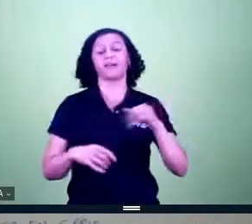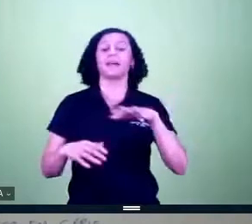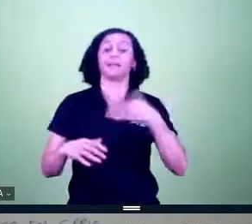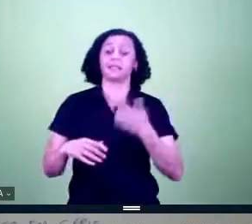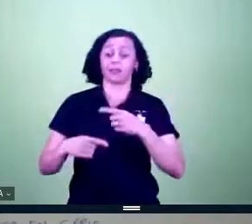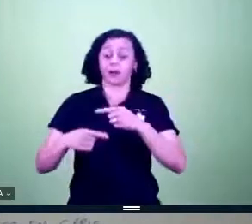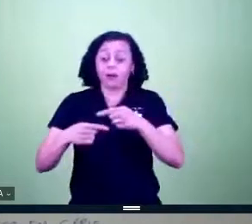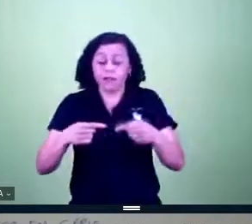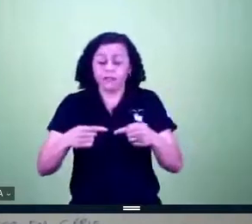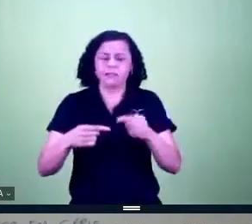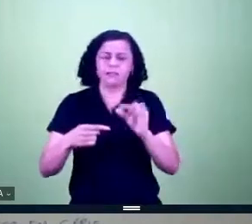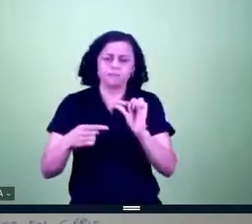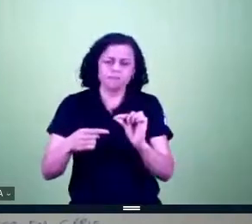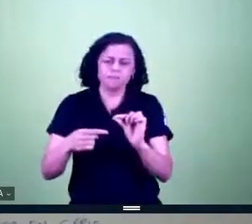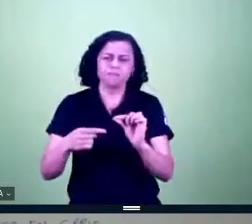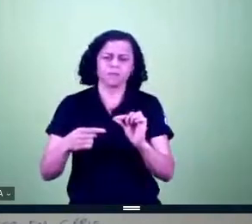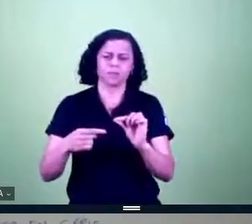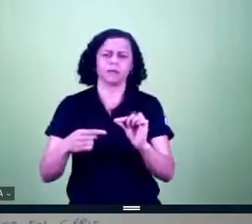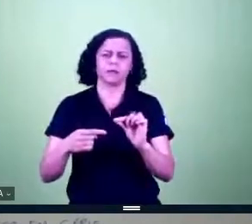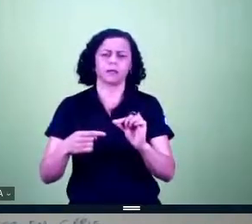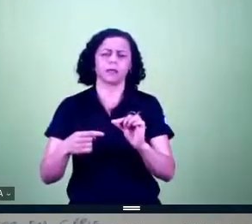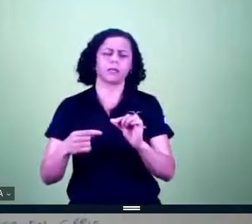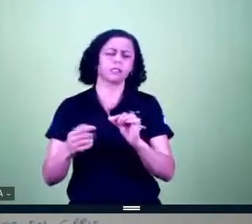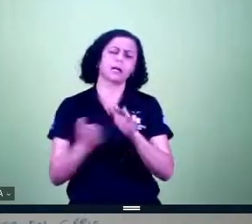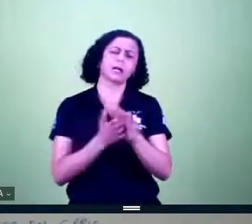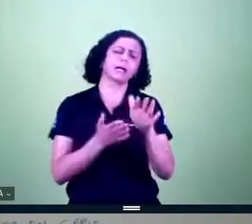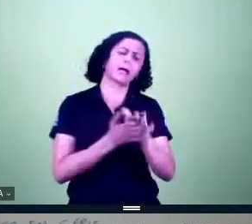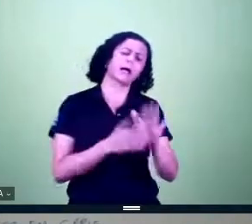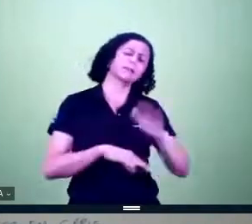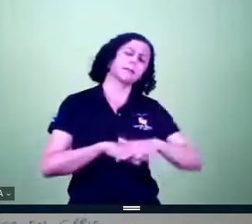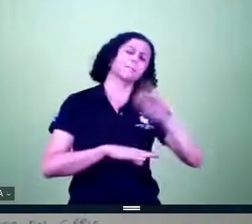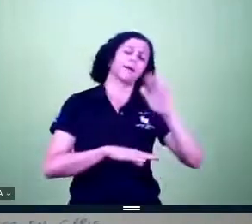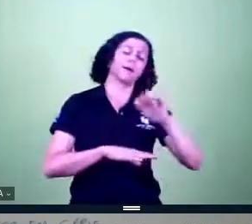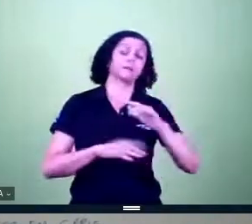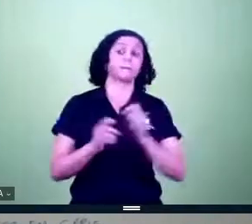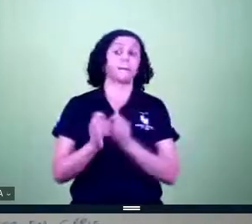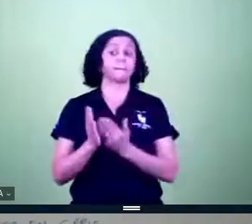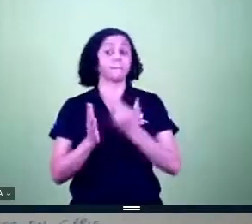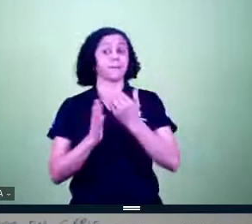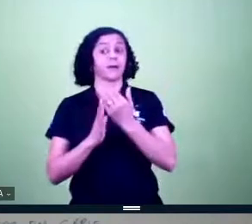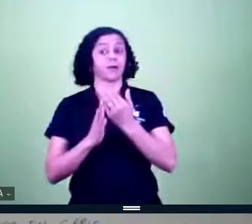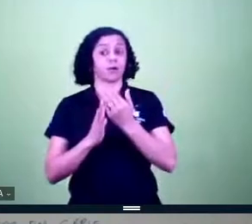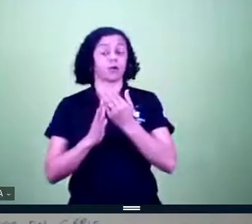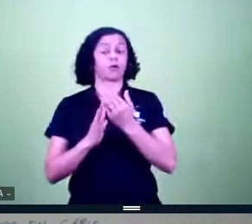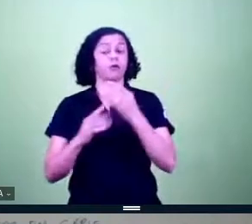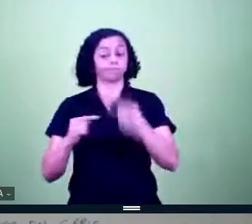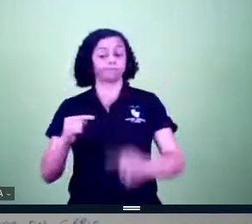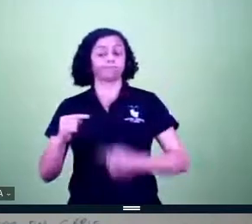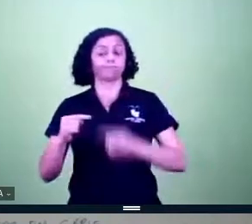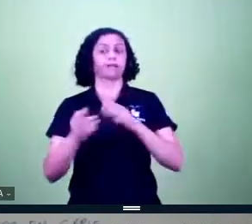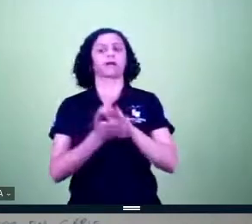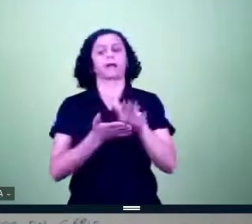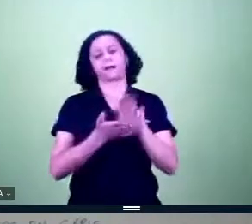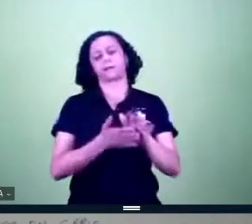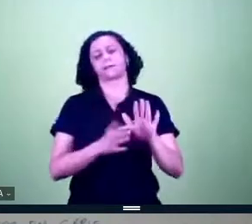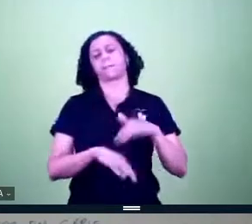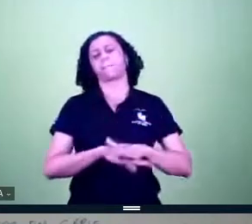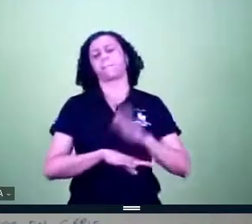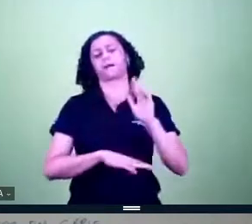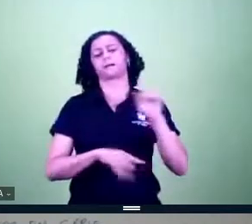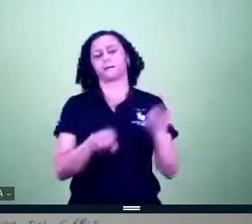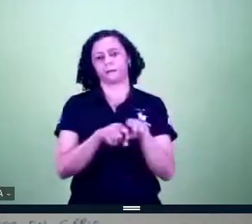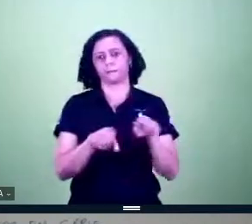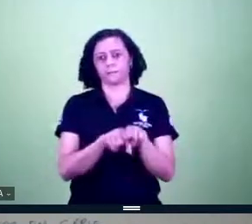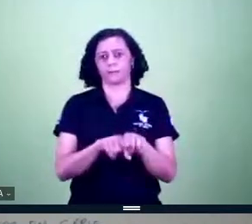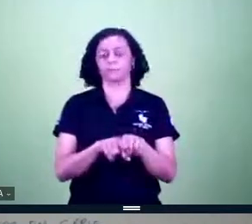tensão da fonte. Resistências maiores vão consumir maiores tensão na fonte. Da fonte não vai ter essa divisão aqui, né? Olha, eu